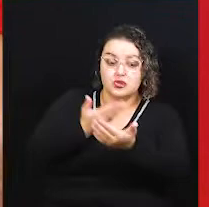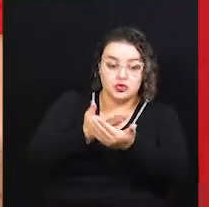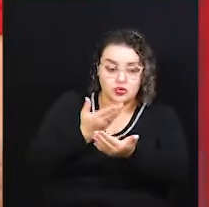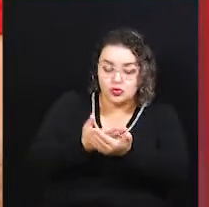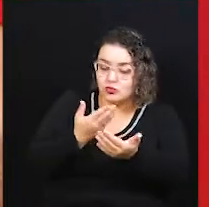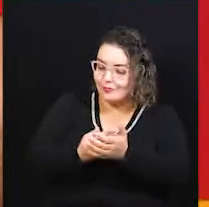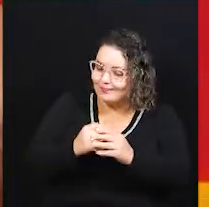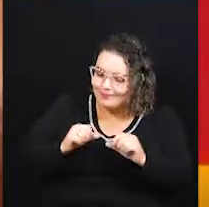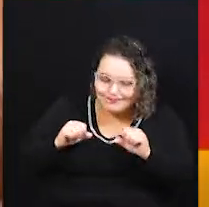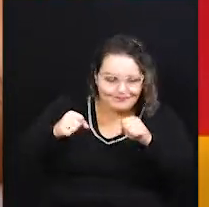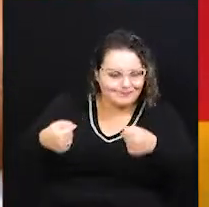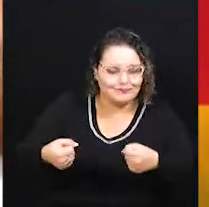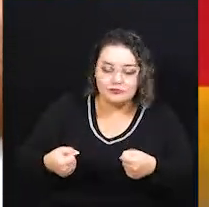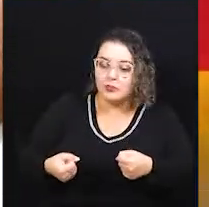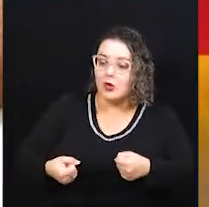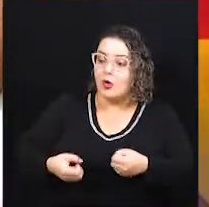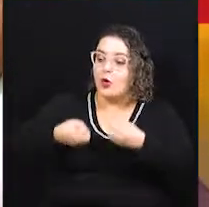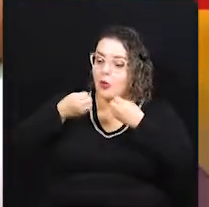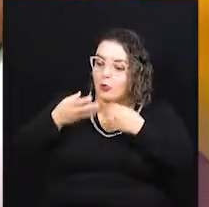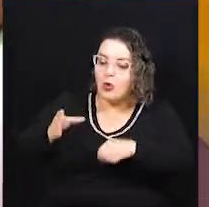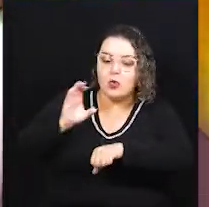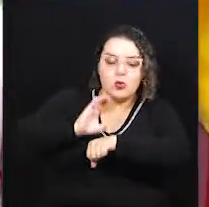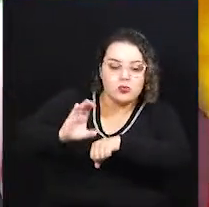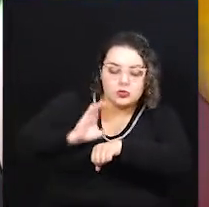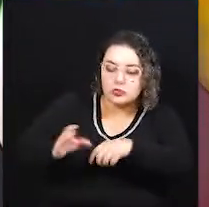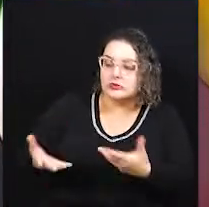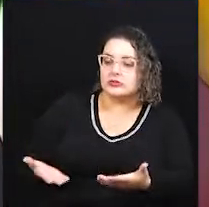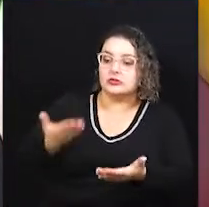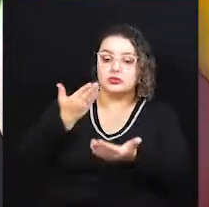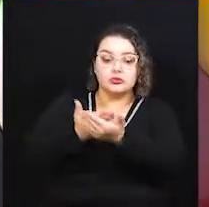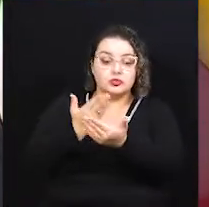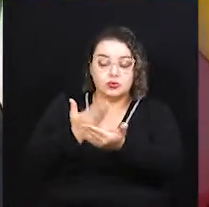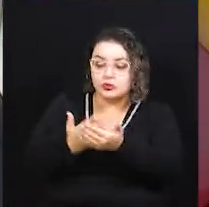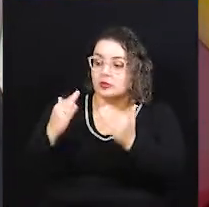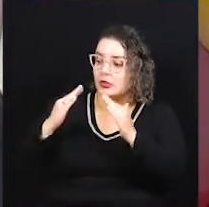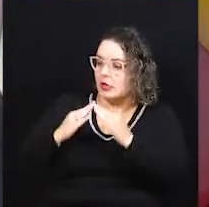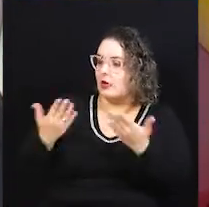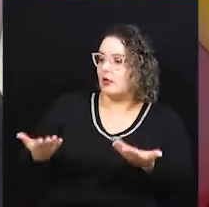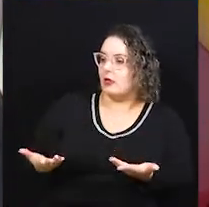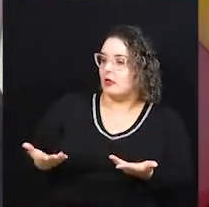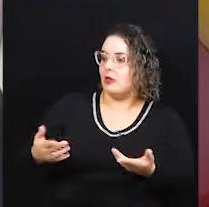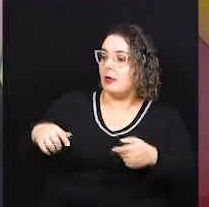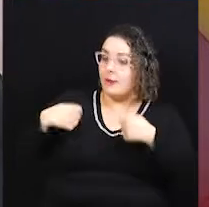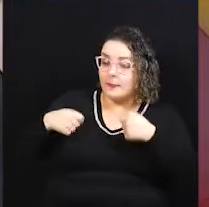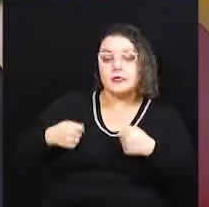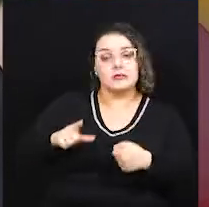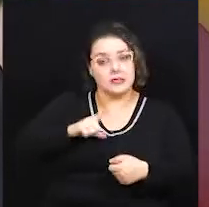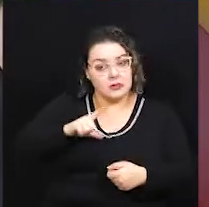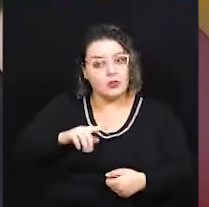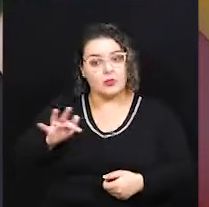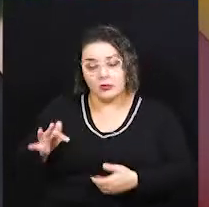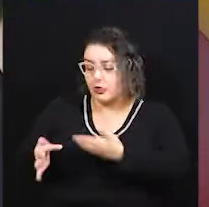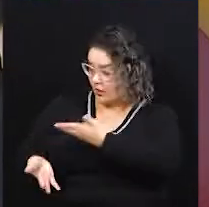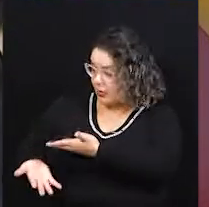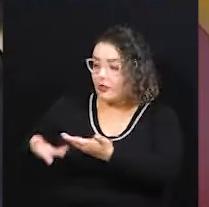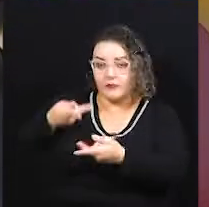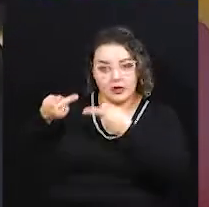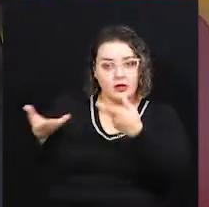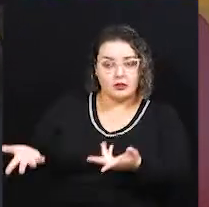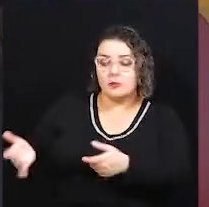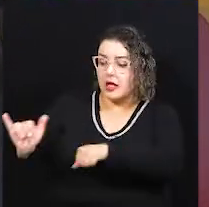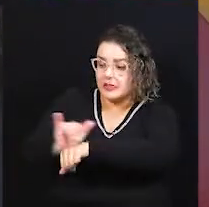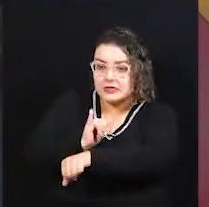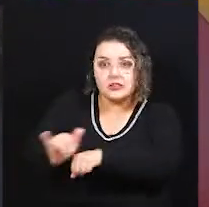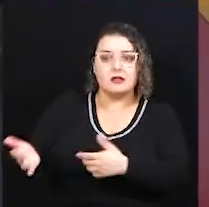estudando fortemente, não é? Fazer um bom cursinho, estudar em casa, tem que ter isso que o Francisco está falando também, essa estratégia,